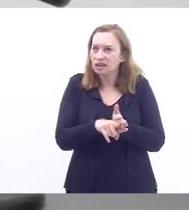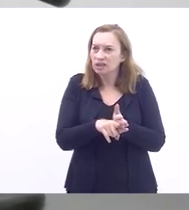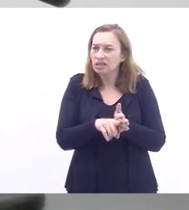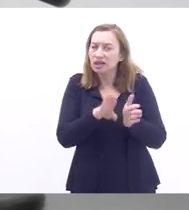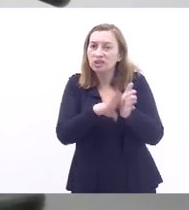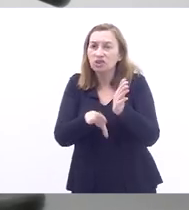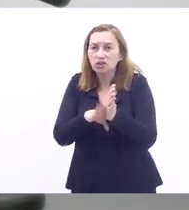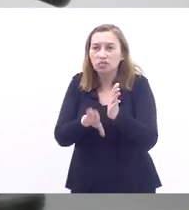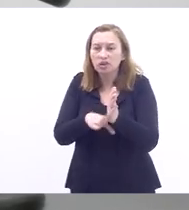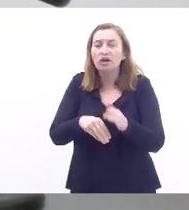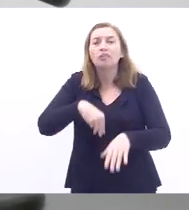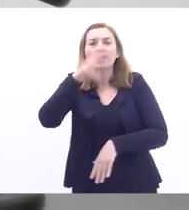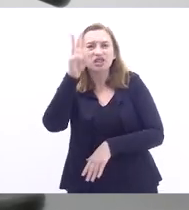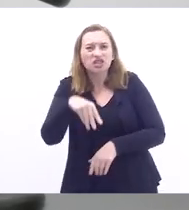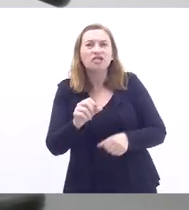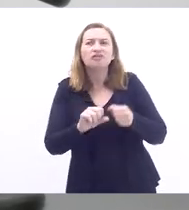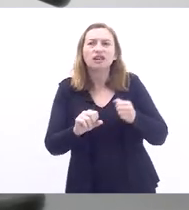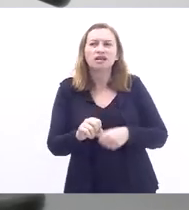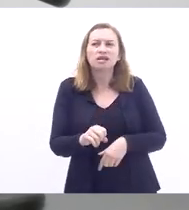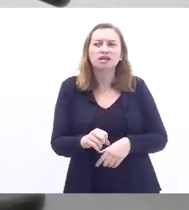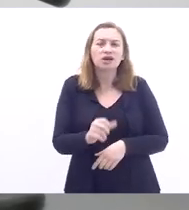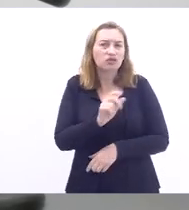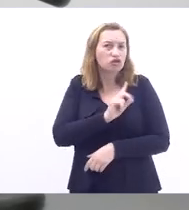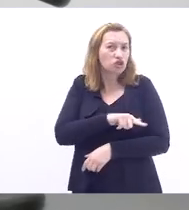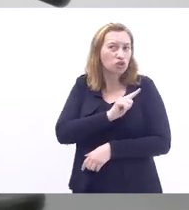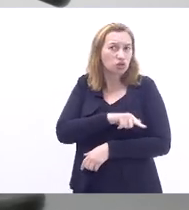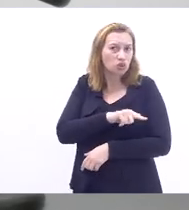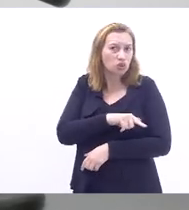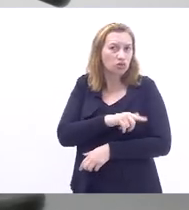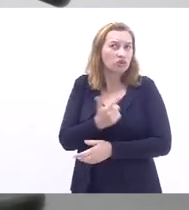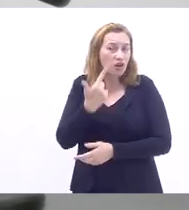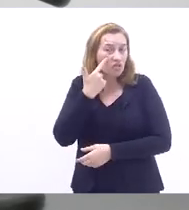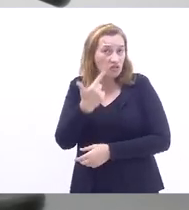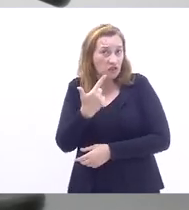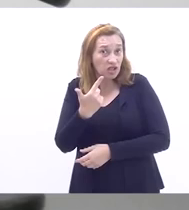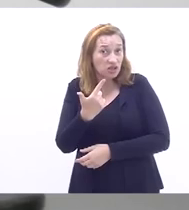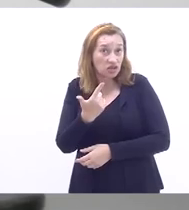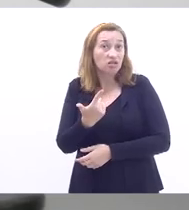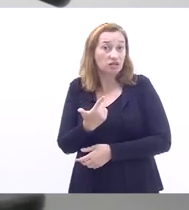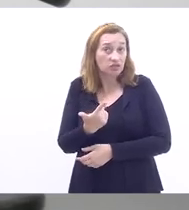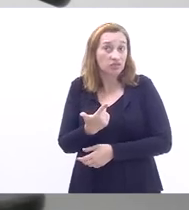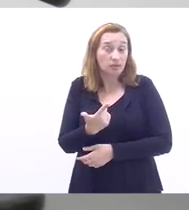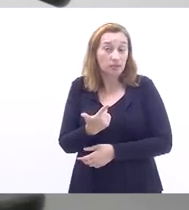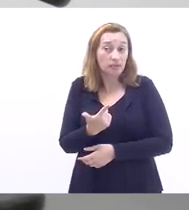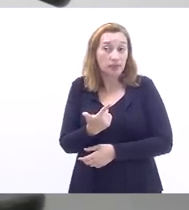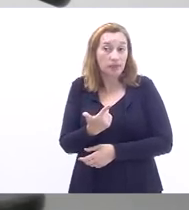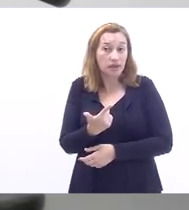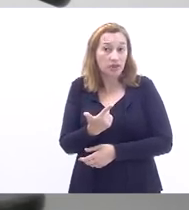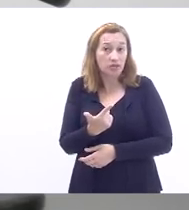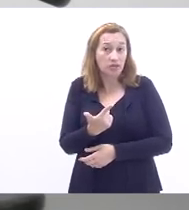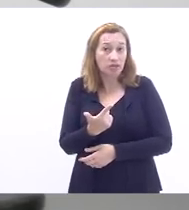equação de limpeza eu já estou do homem como da diversidade não é Então veja como se trata apenas de